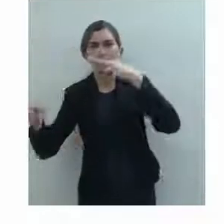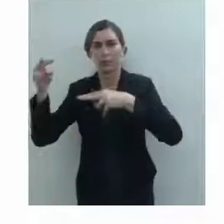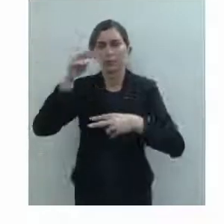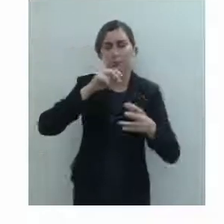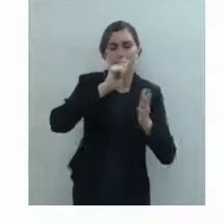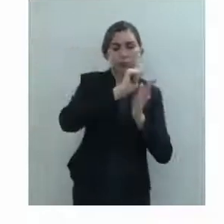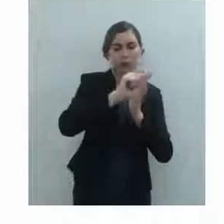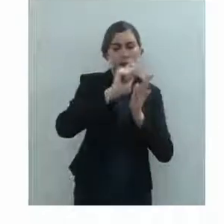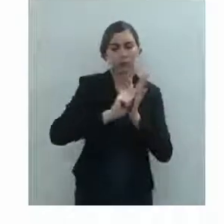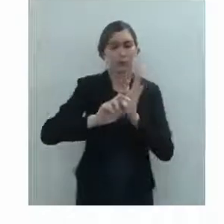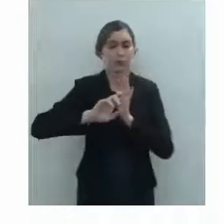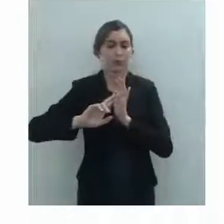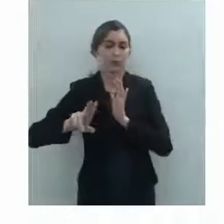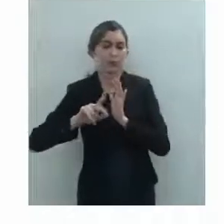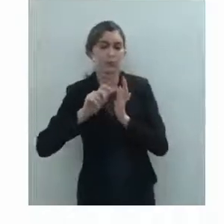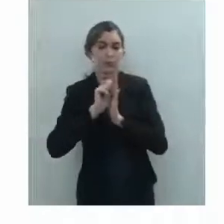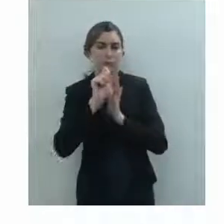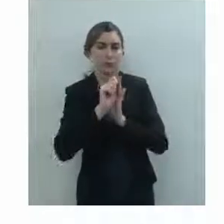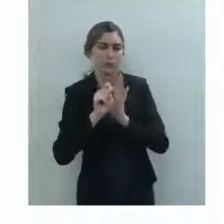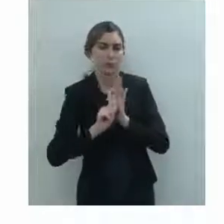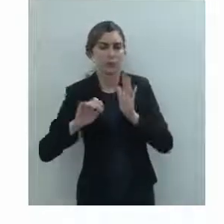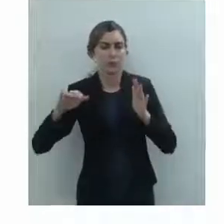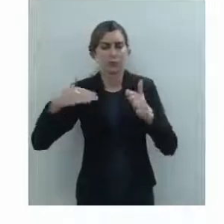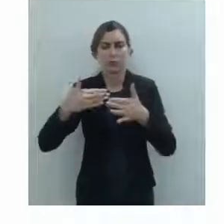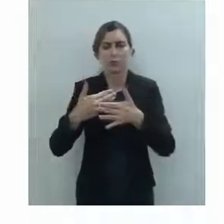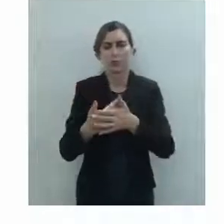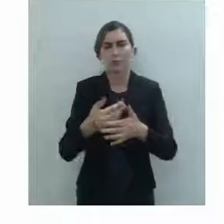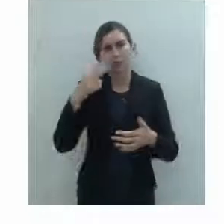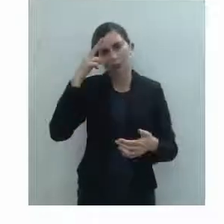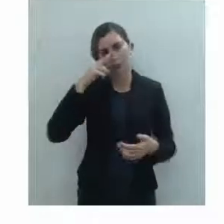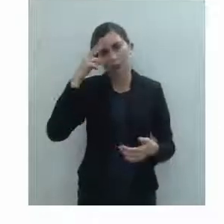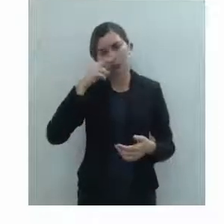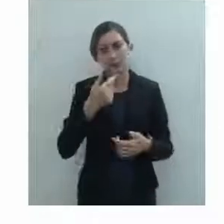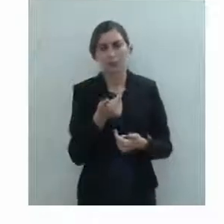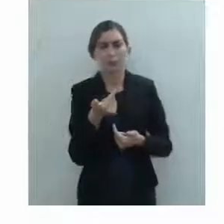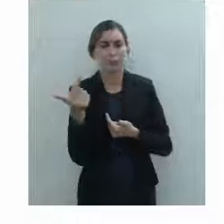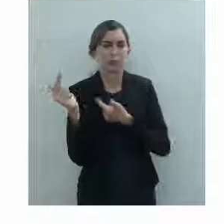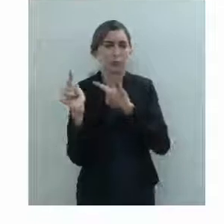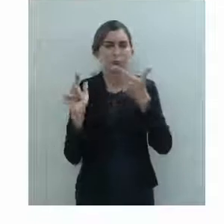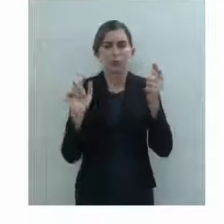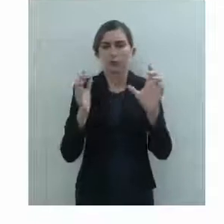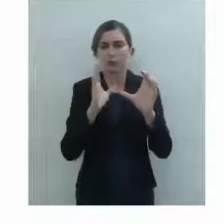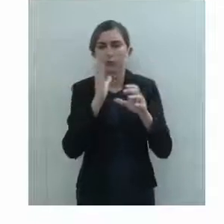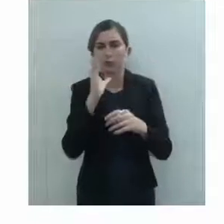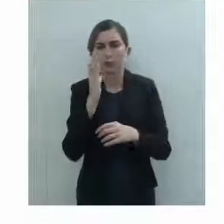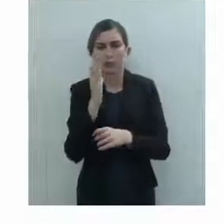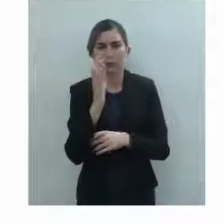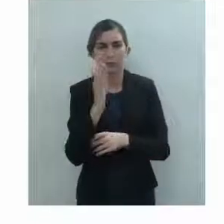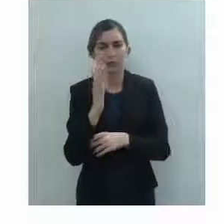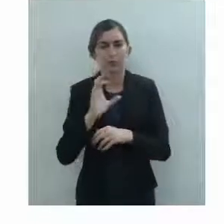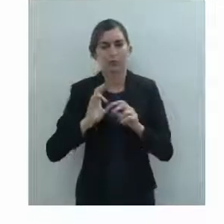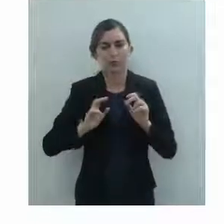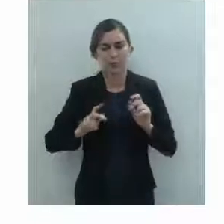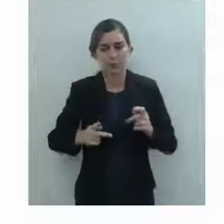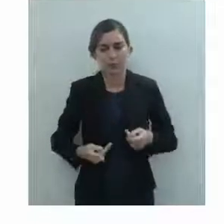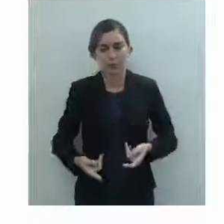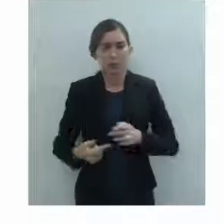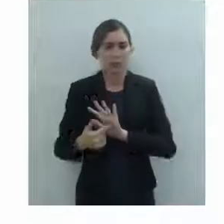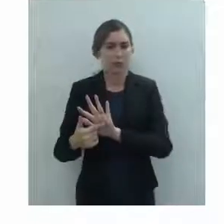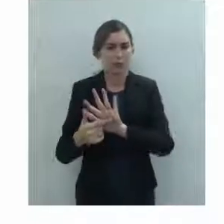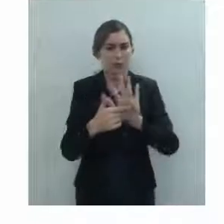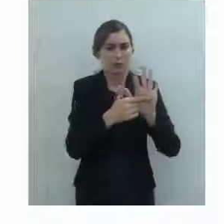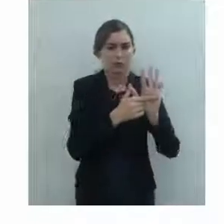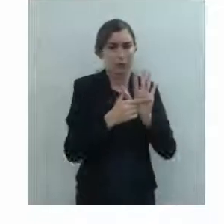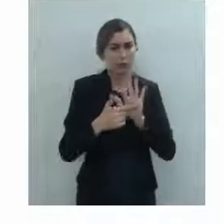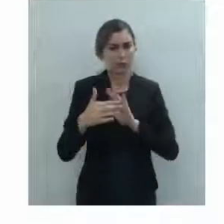itas não escritas aproximando a história de outras ciências humanas demonstrando